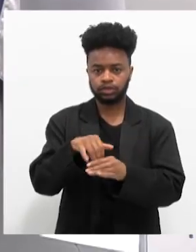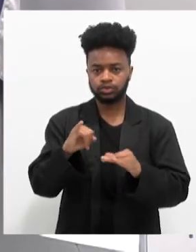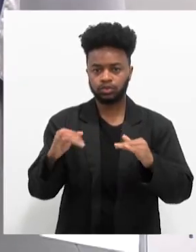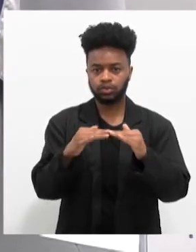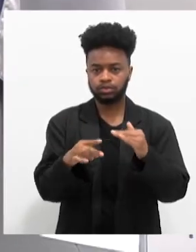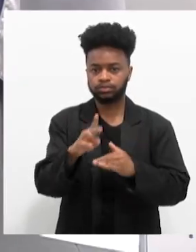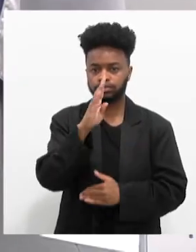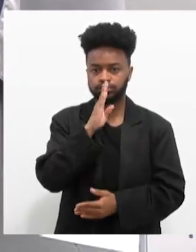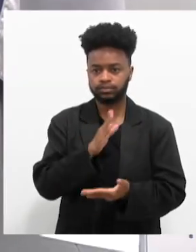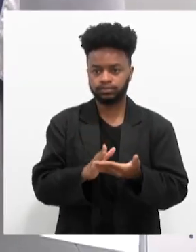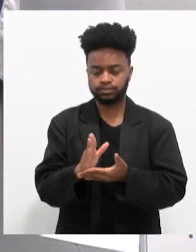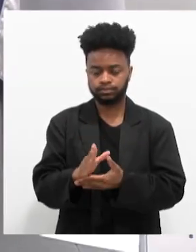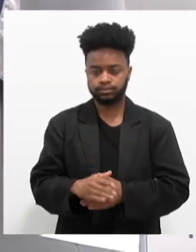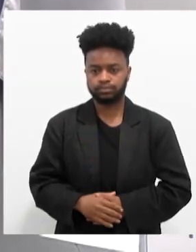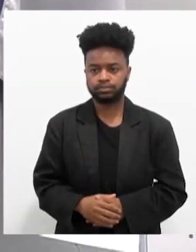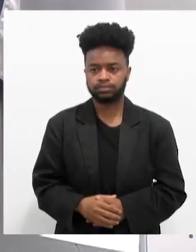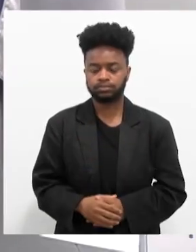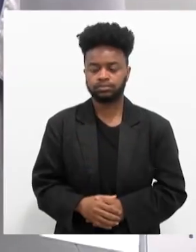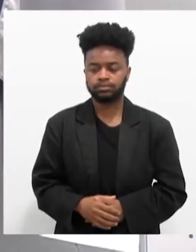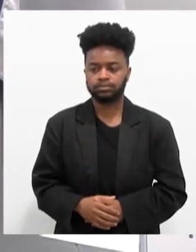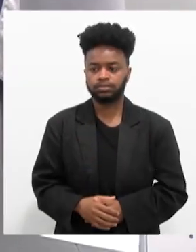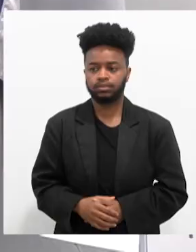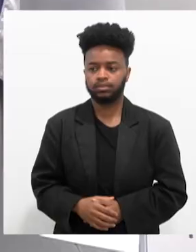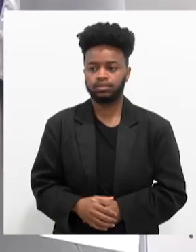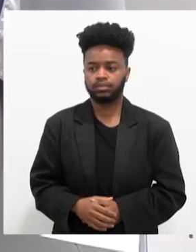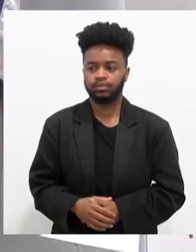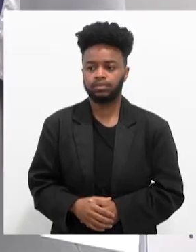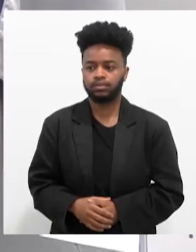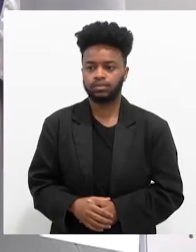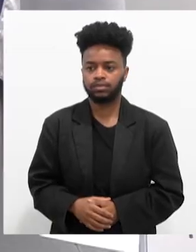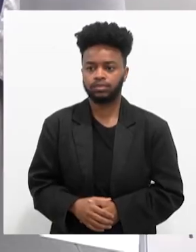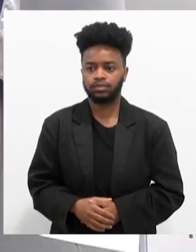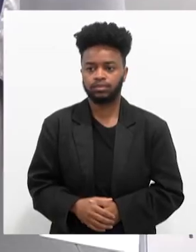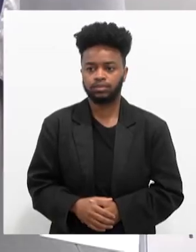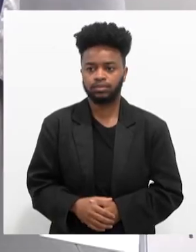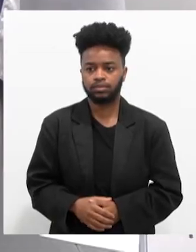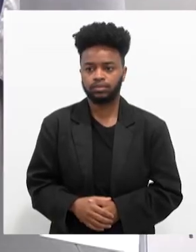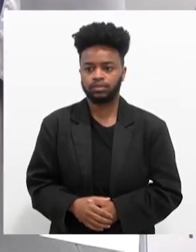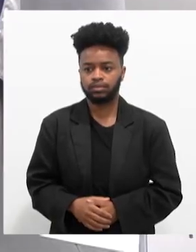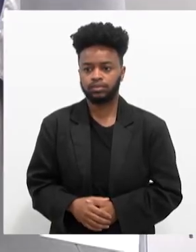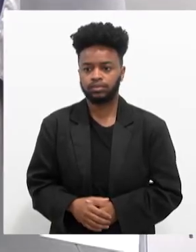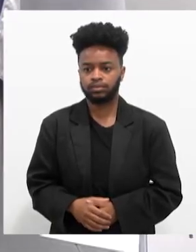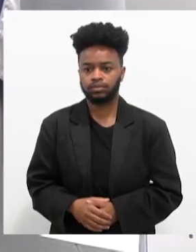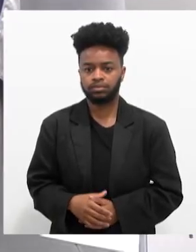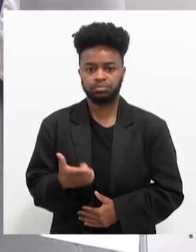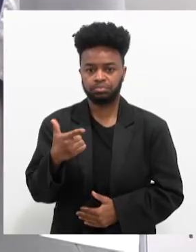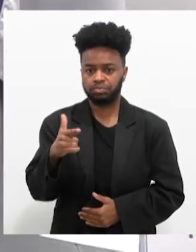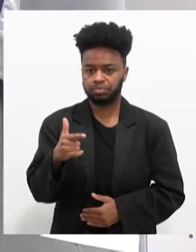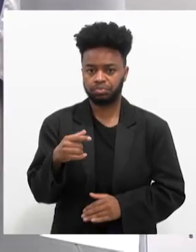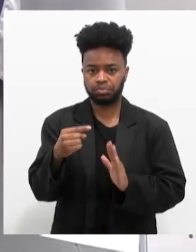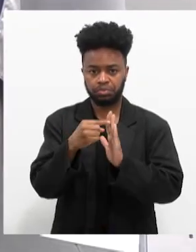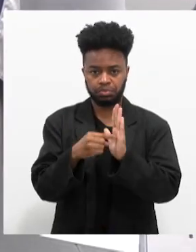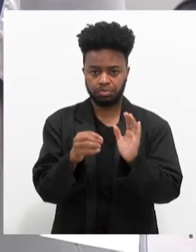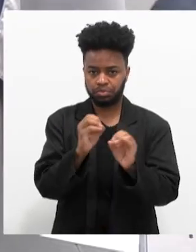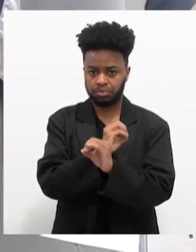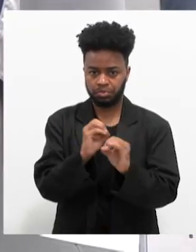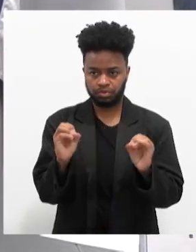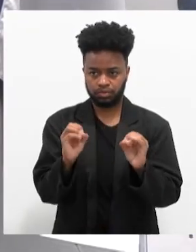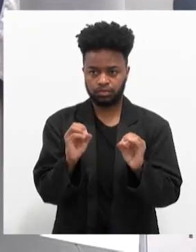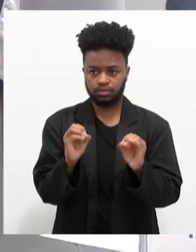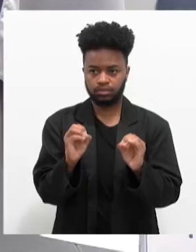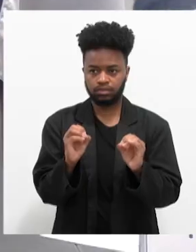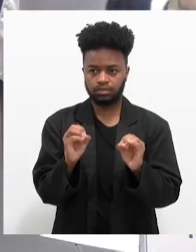como estão. Aprovada a prejudicabilidade. Não havendo mais itens no edital de